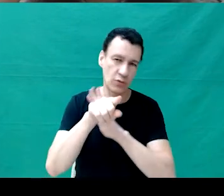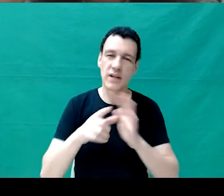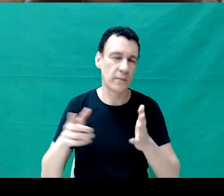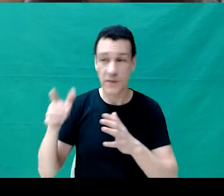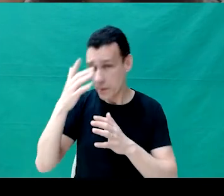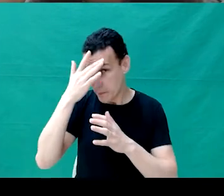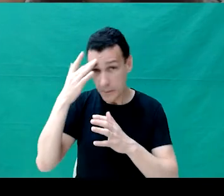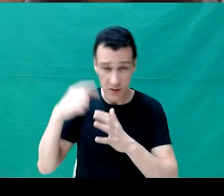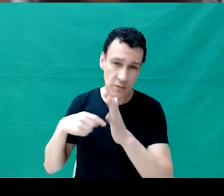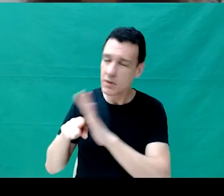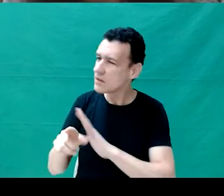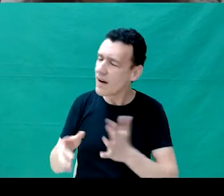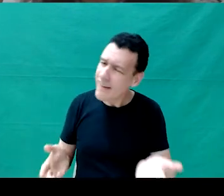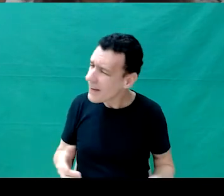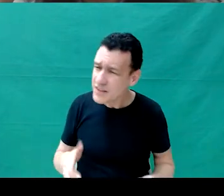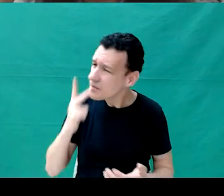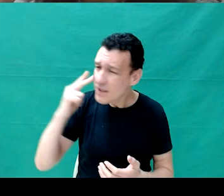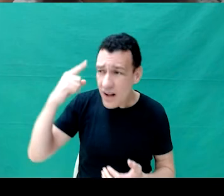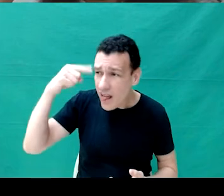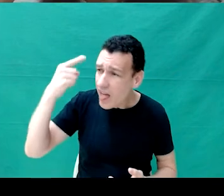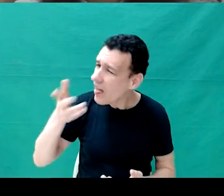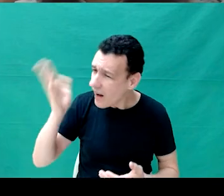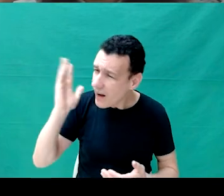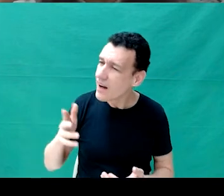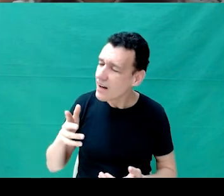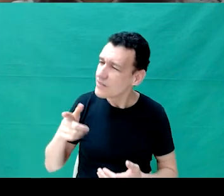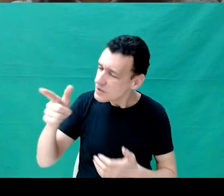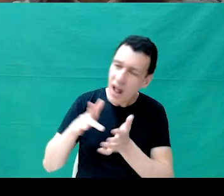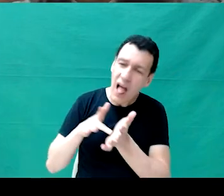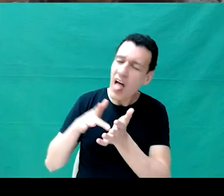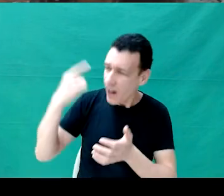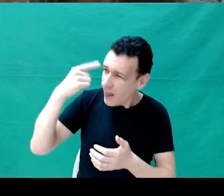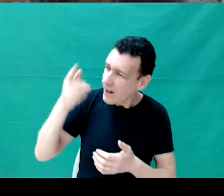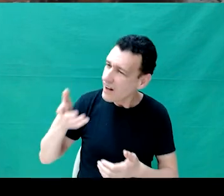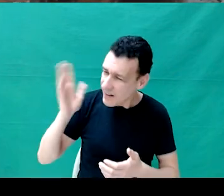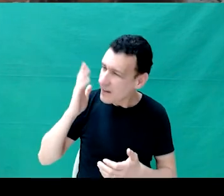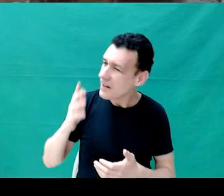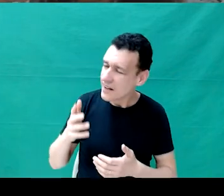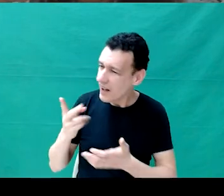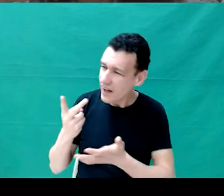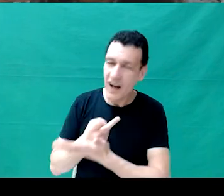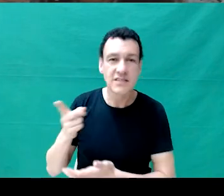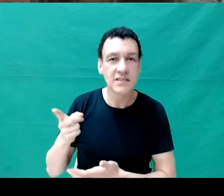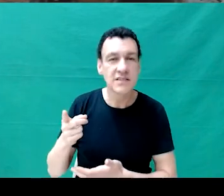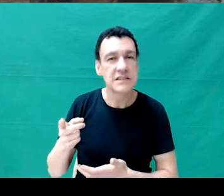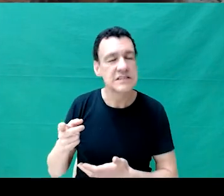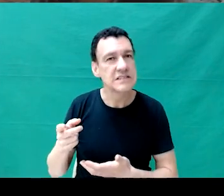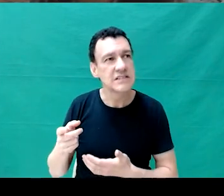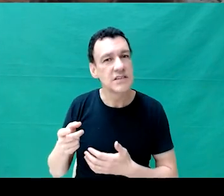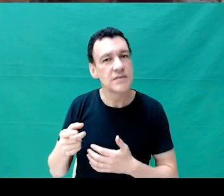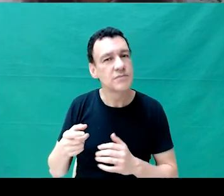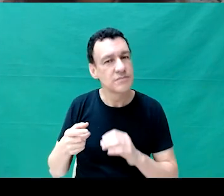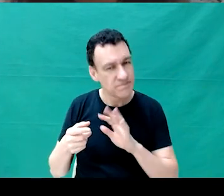Eu já te falei, para de fingir demência. Nossa, putz, que mancada. Que mancada,